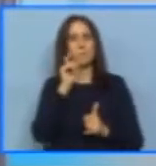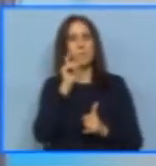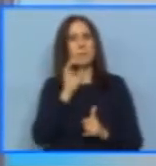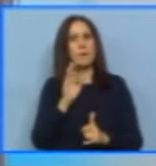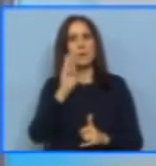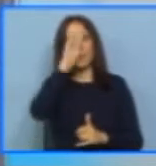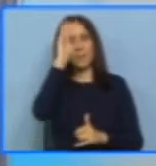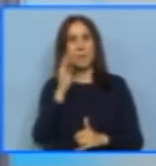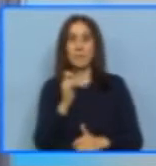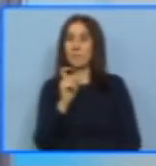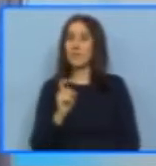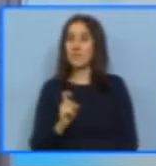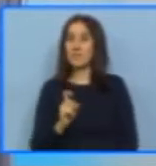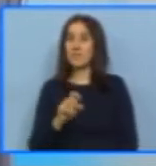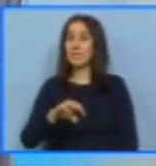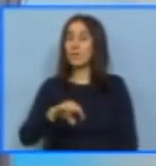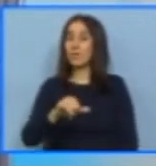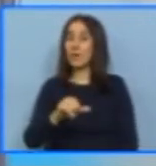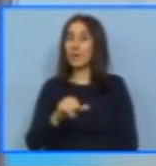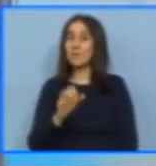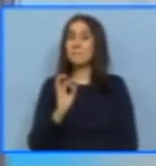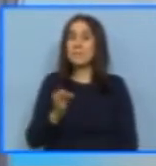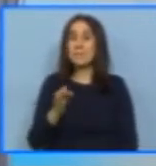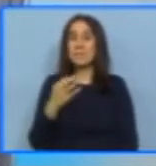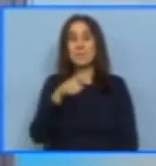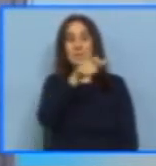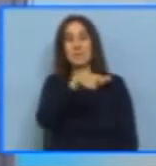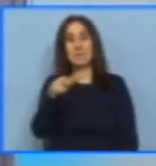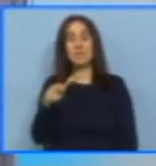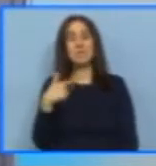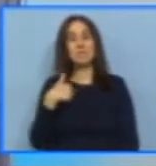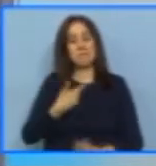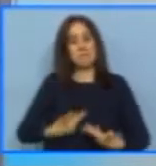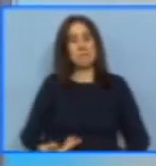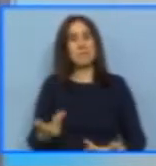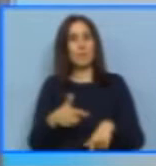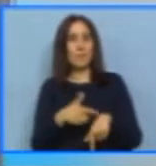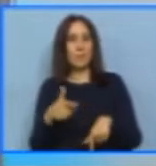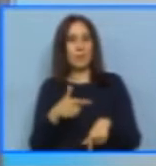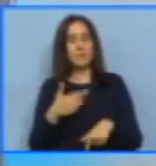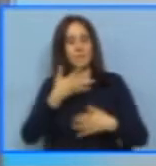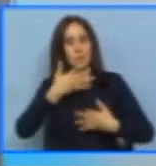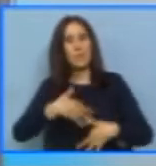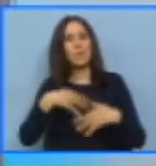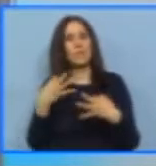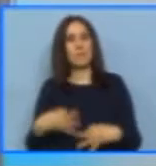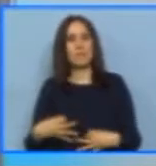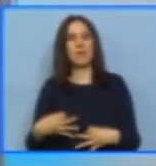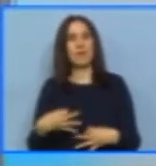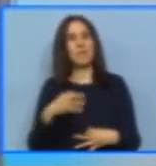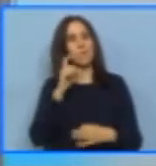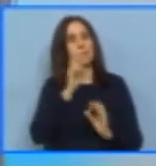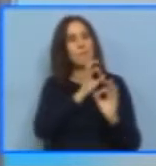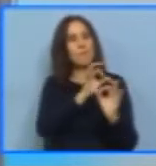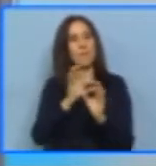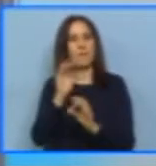o Papa da Paz, se há lugar onde as pessoas precisam dele, era exatamente naquele momento confirmar que iria confortar na